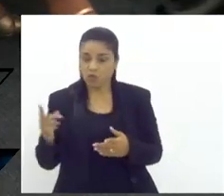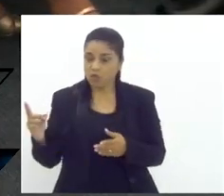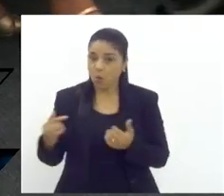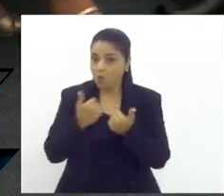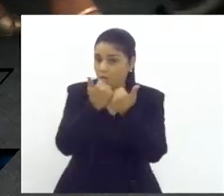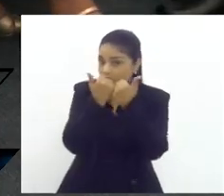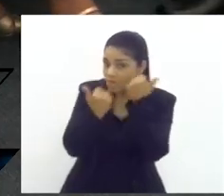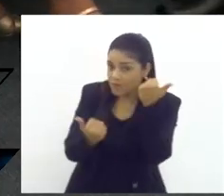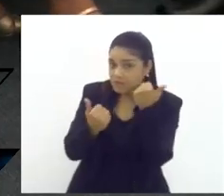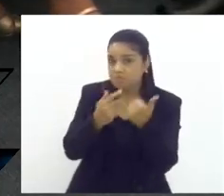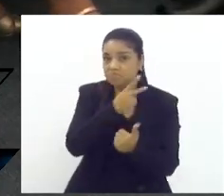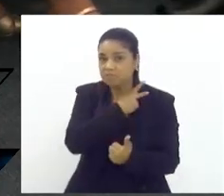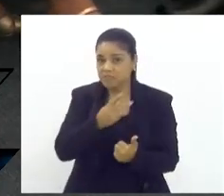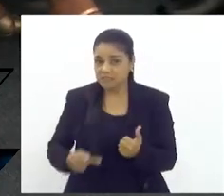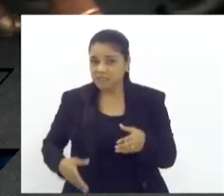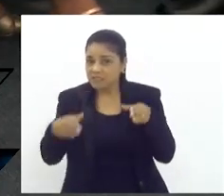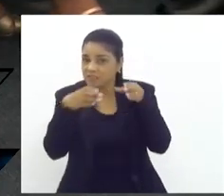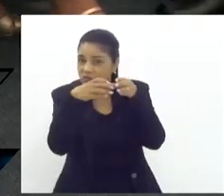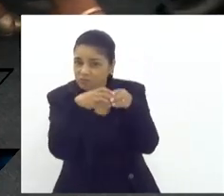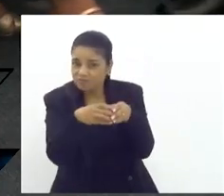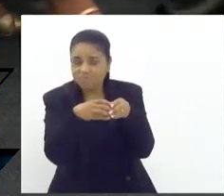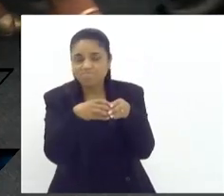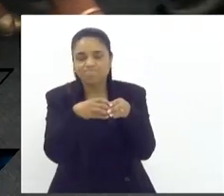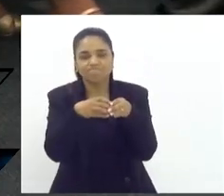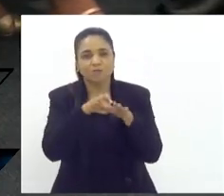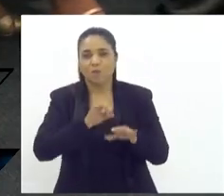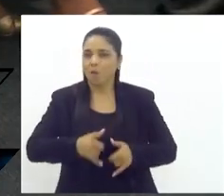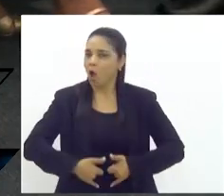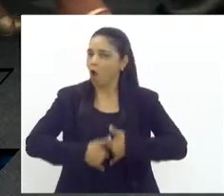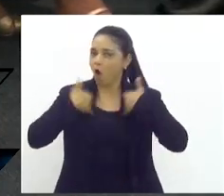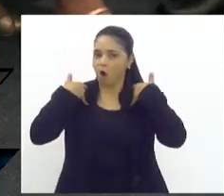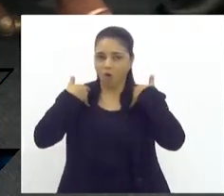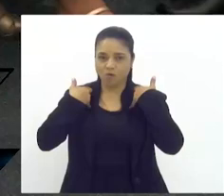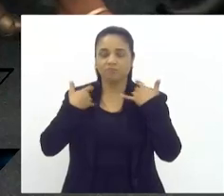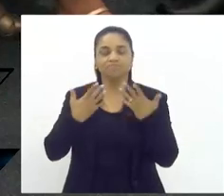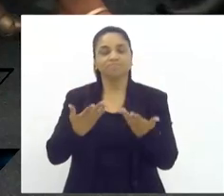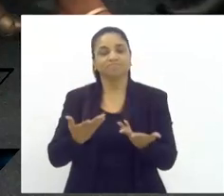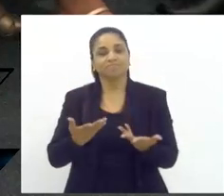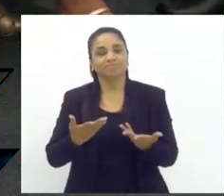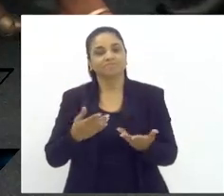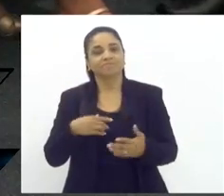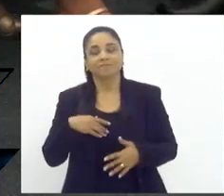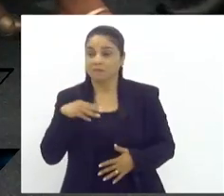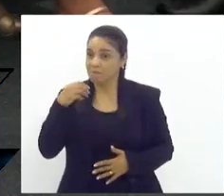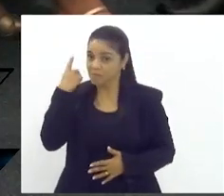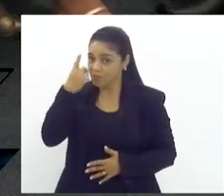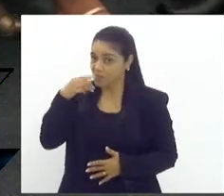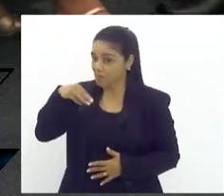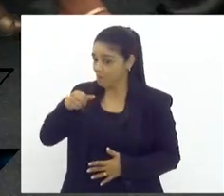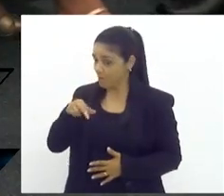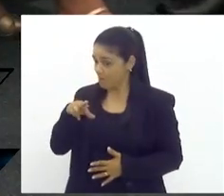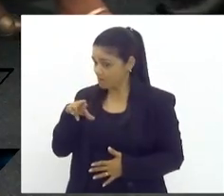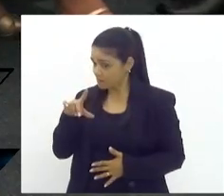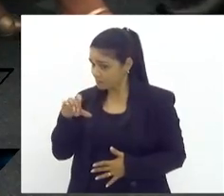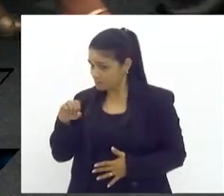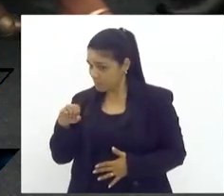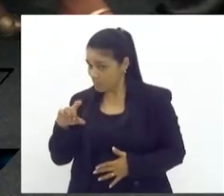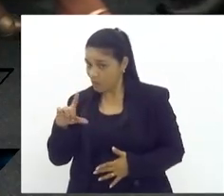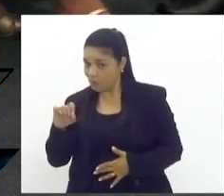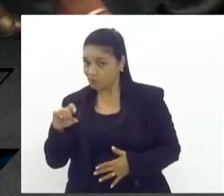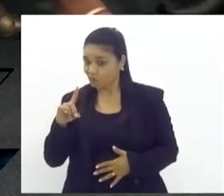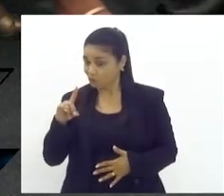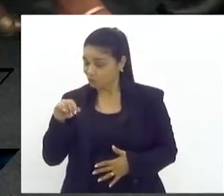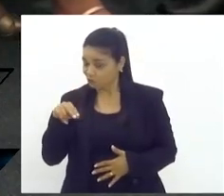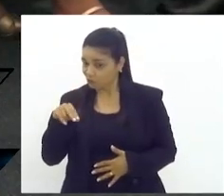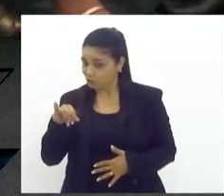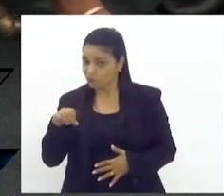vice-presidente da comissão é um privilégio para todos nós mas Deputado Marcelo Dino temos que nos unir